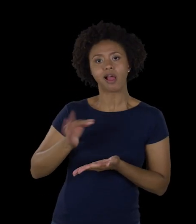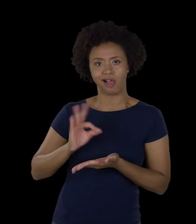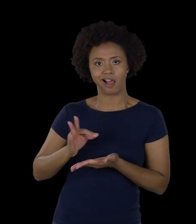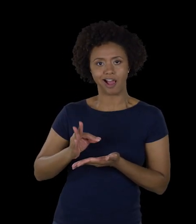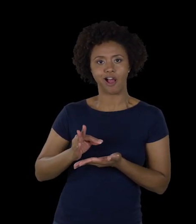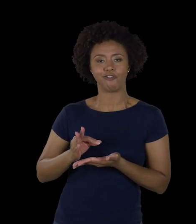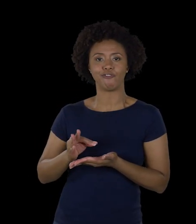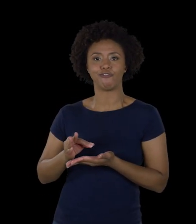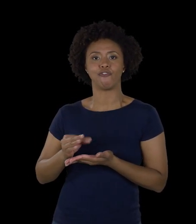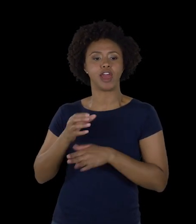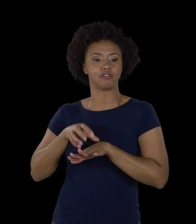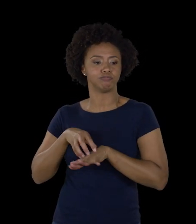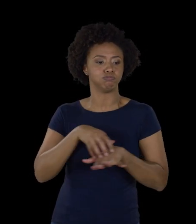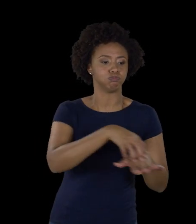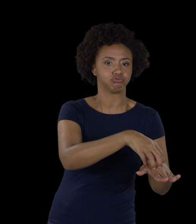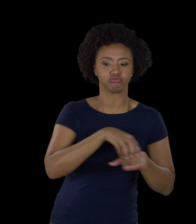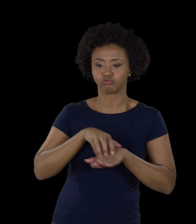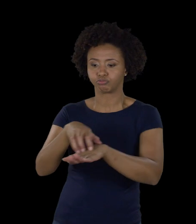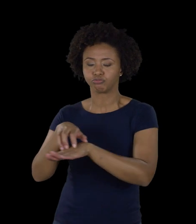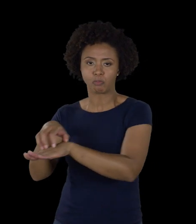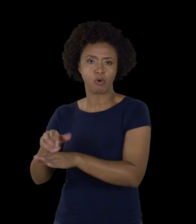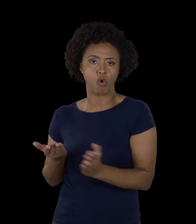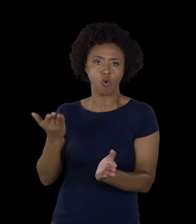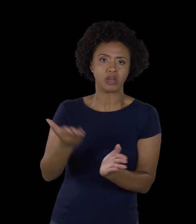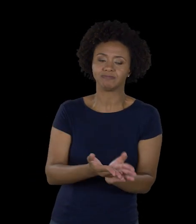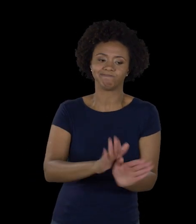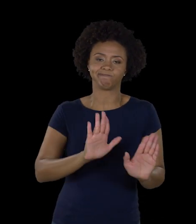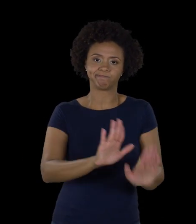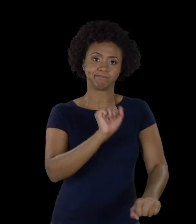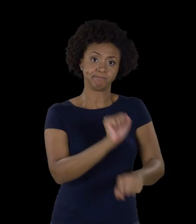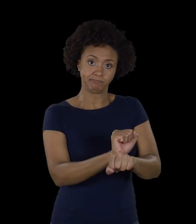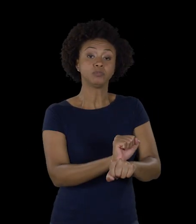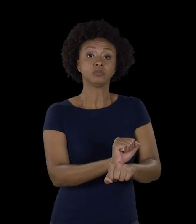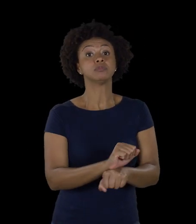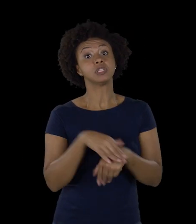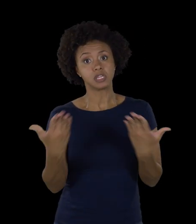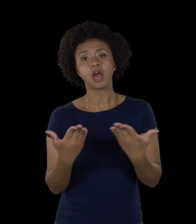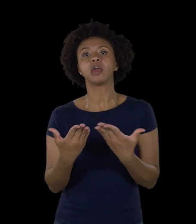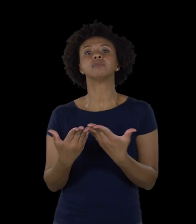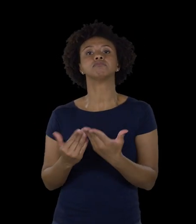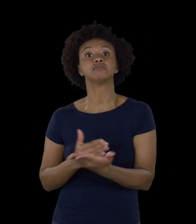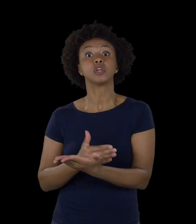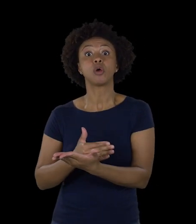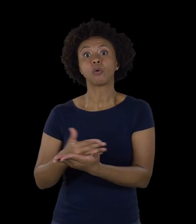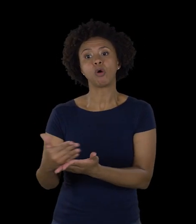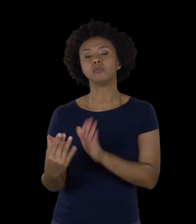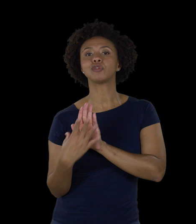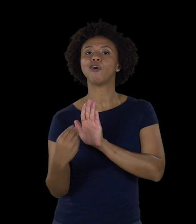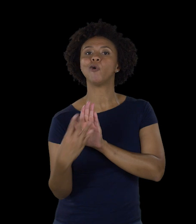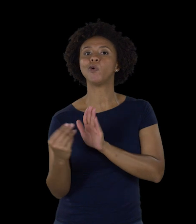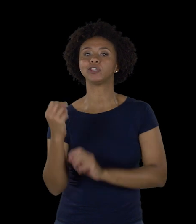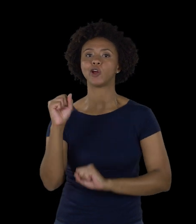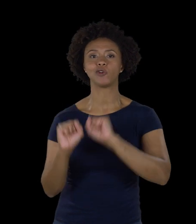fazendas produtoras até os portos são deixadas de lado. E a matriz modal e logística passa a